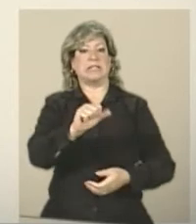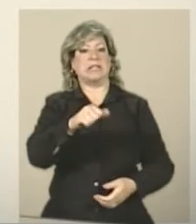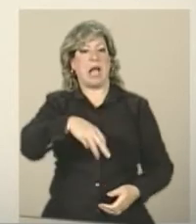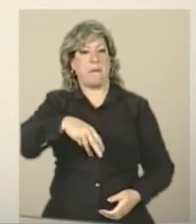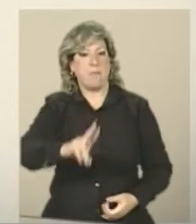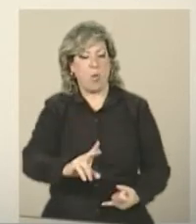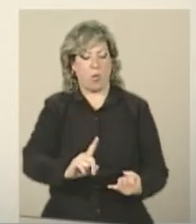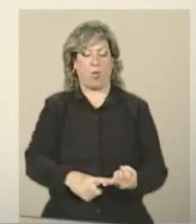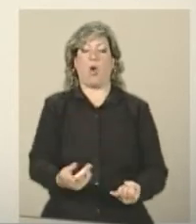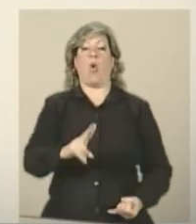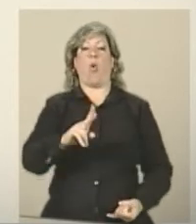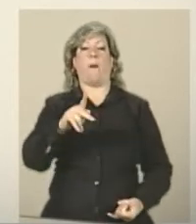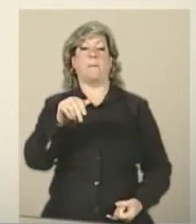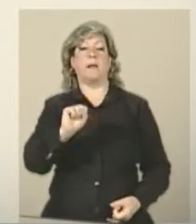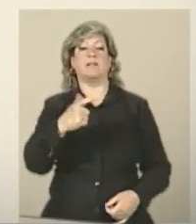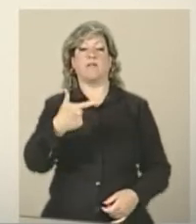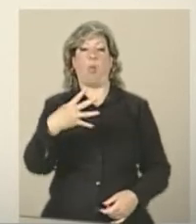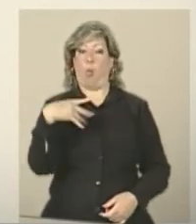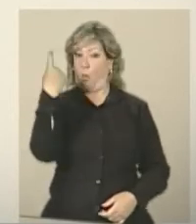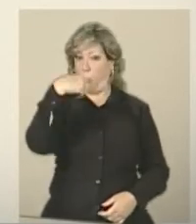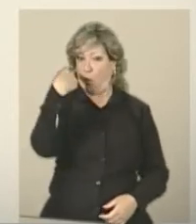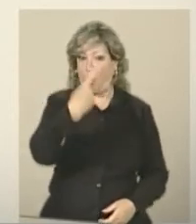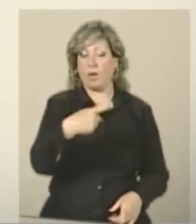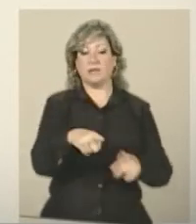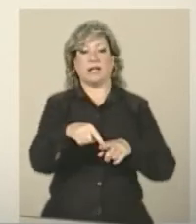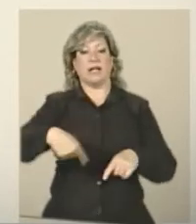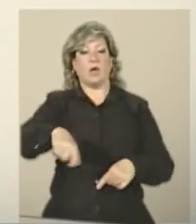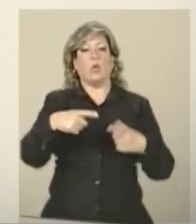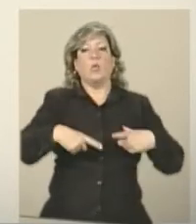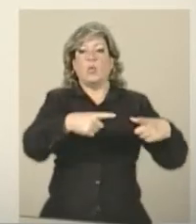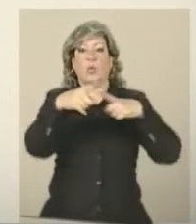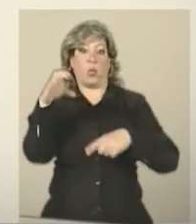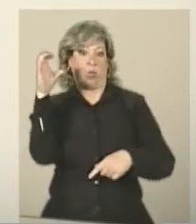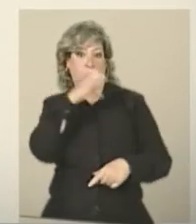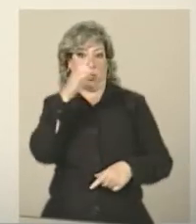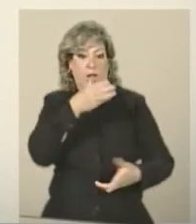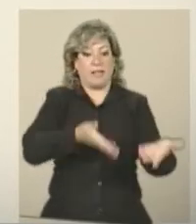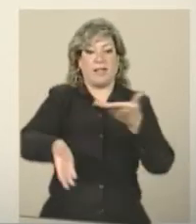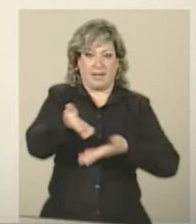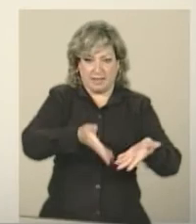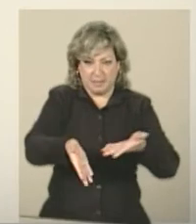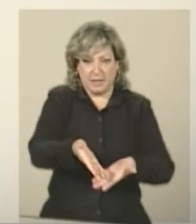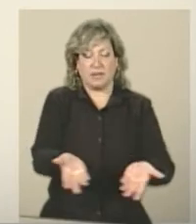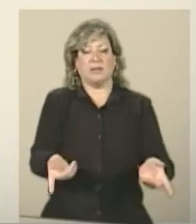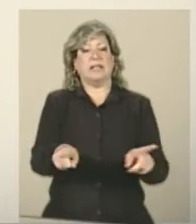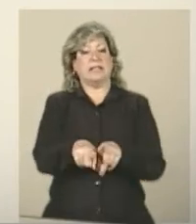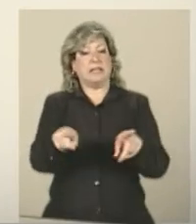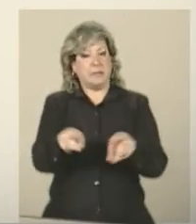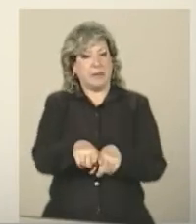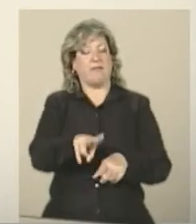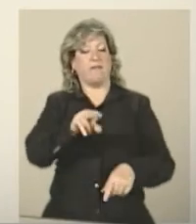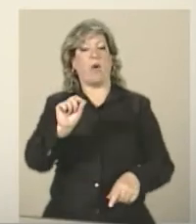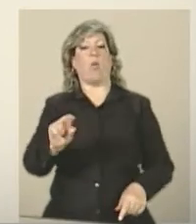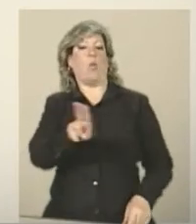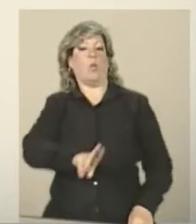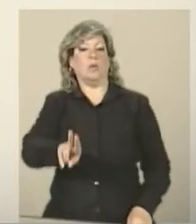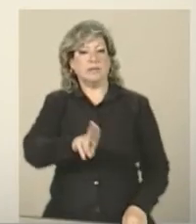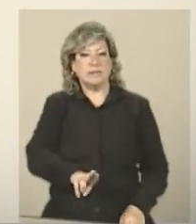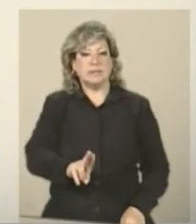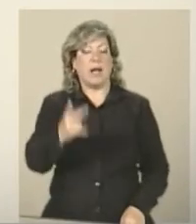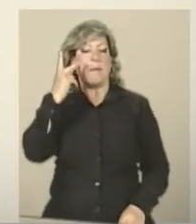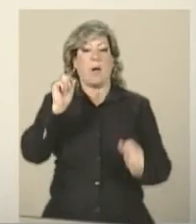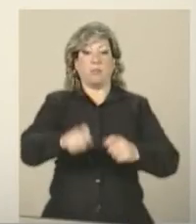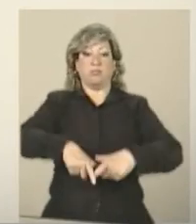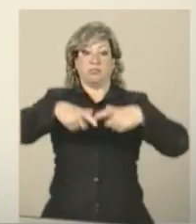SAMU para Azul paz 24 horas que são as unidades de pronto-atendimento também serão utilizados